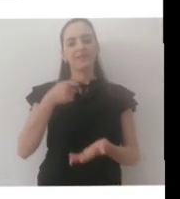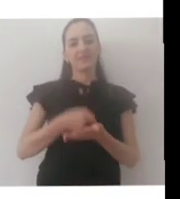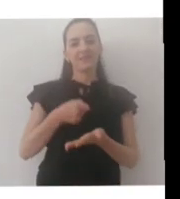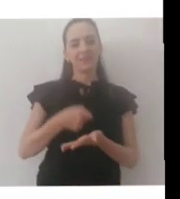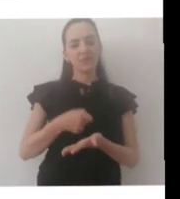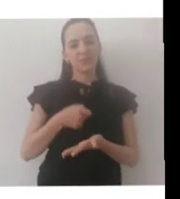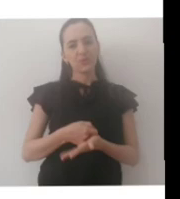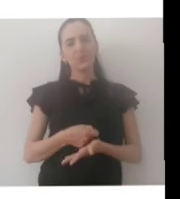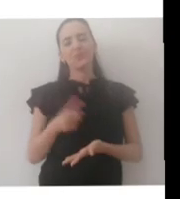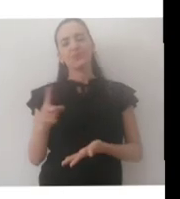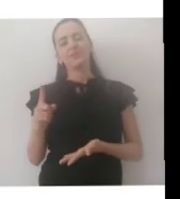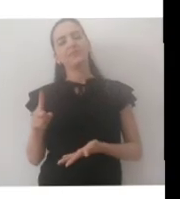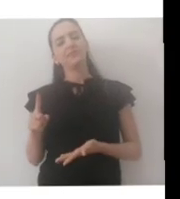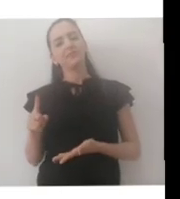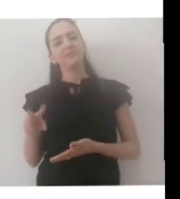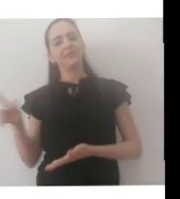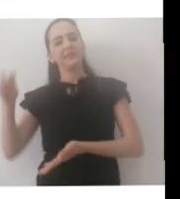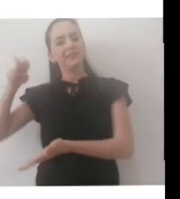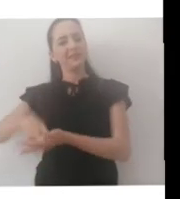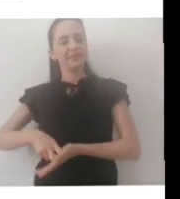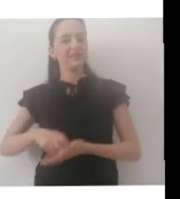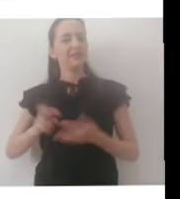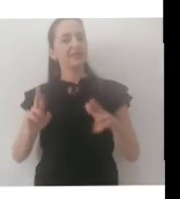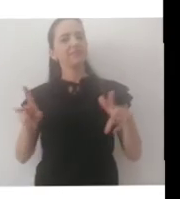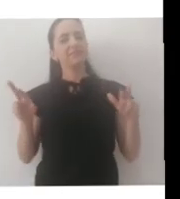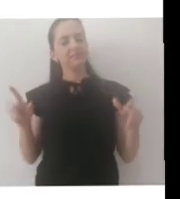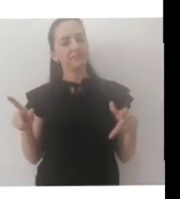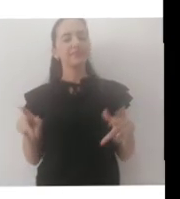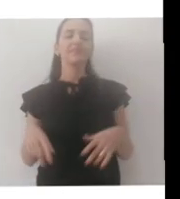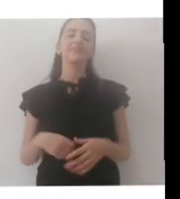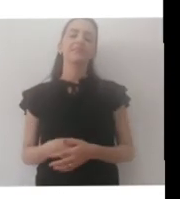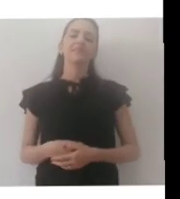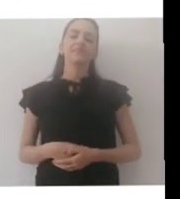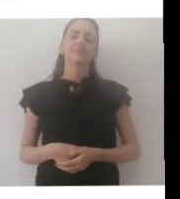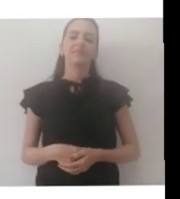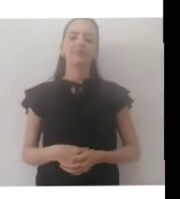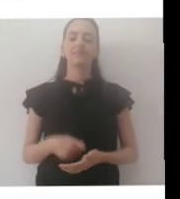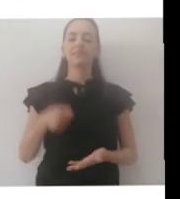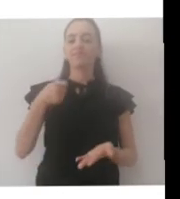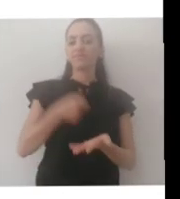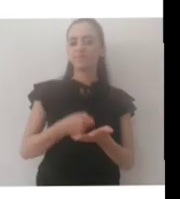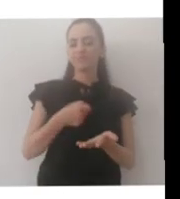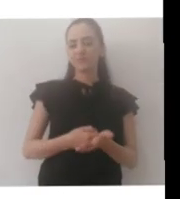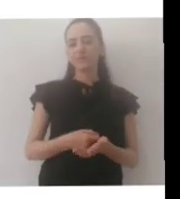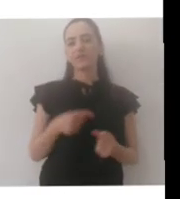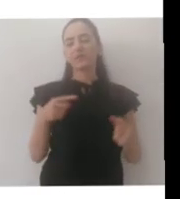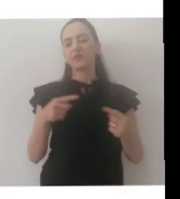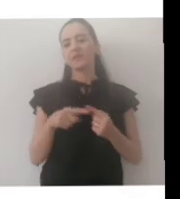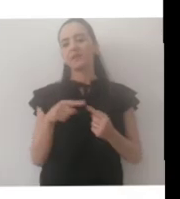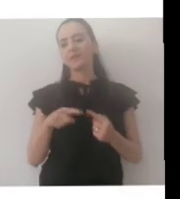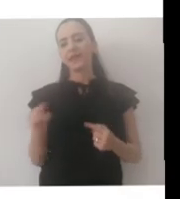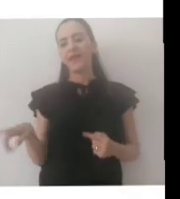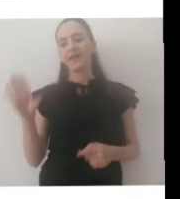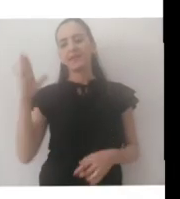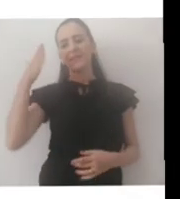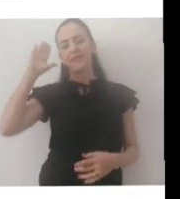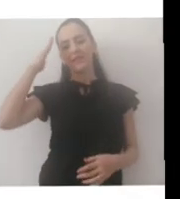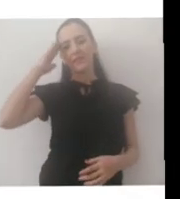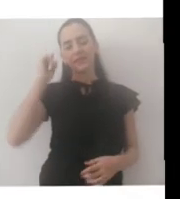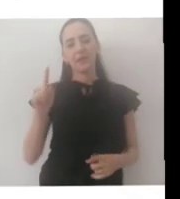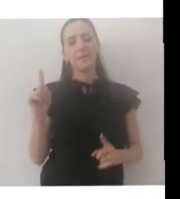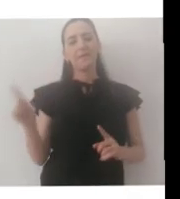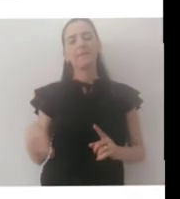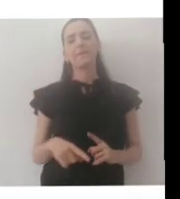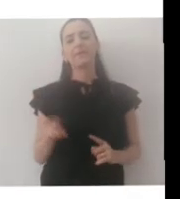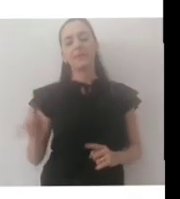concurso público sobre as sanções? Existe diferença de sanções para punições. Sanções são ações que os professores